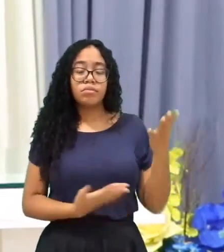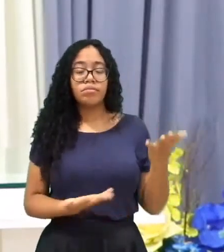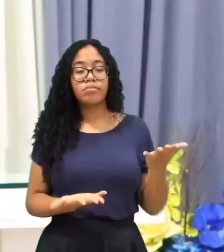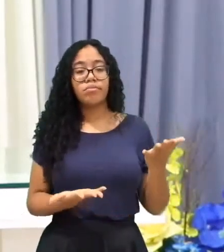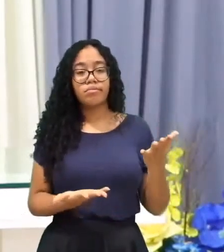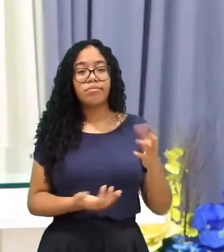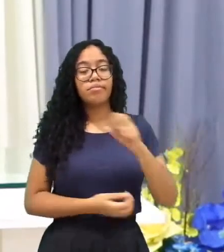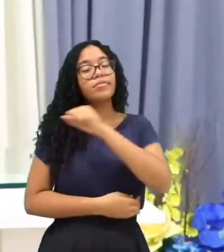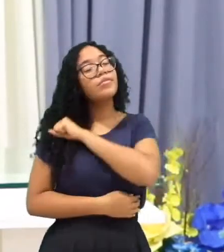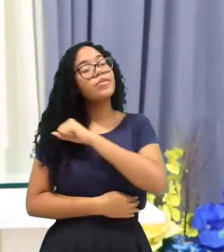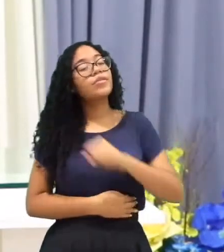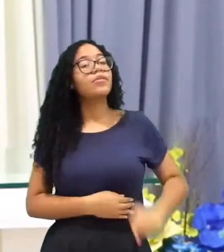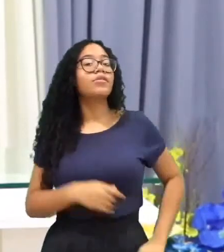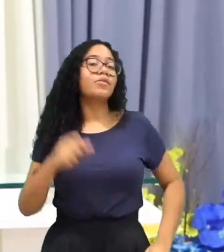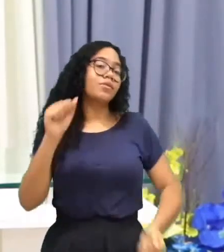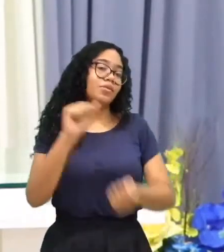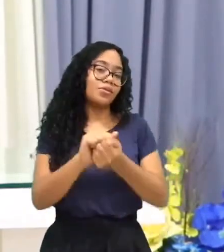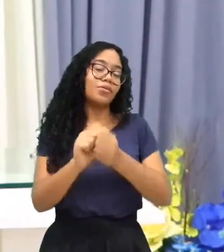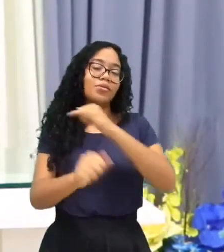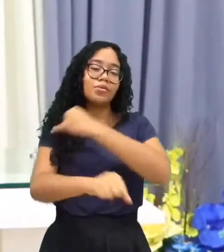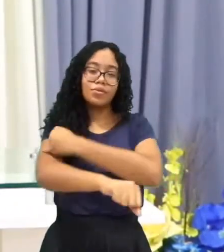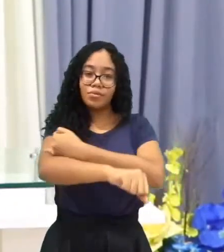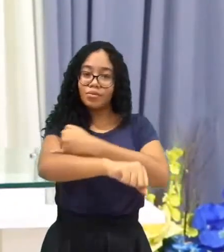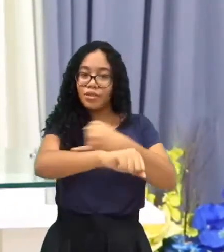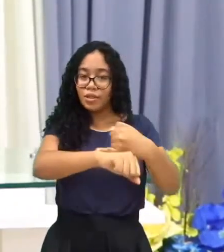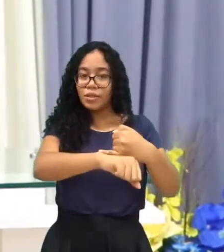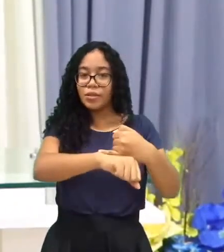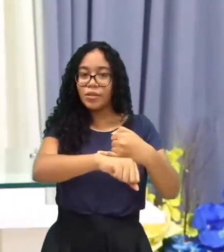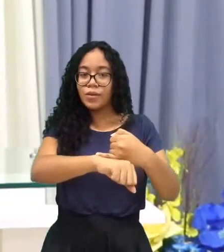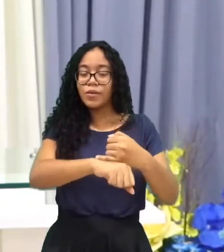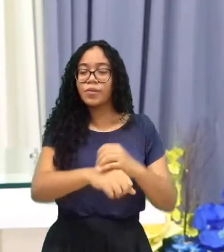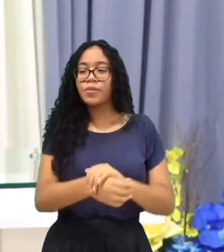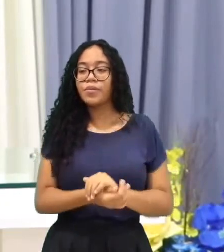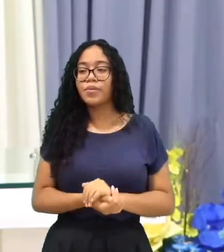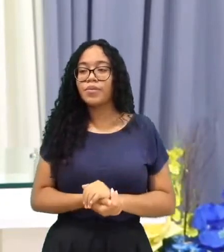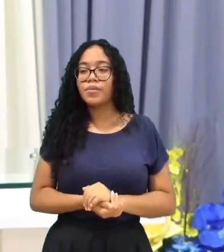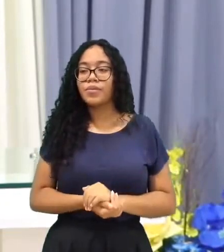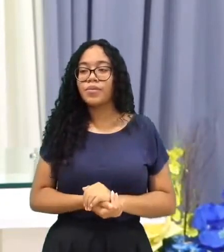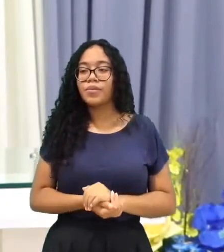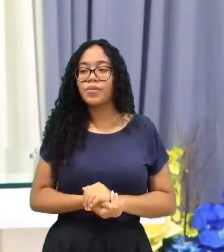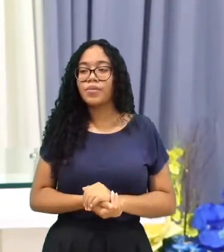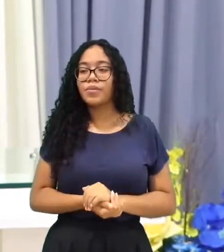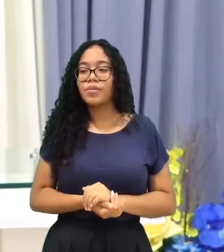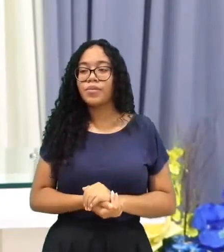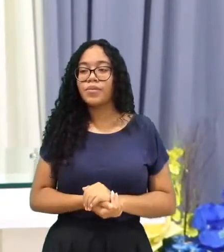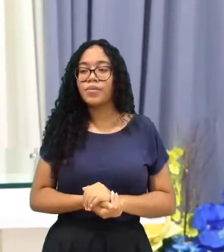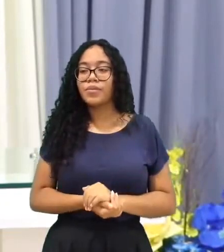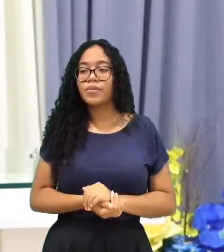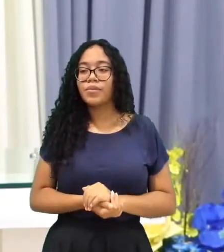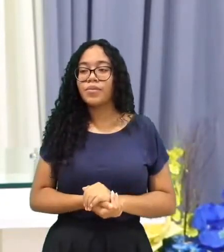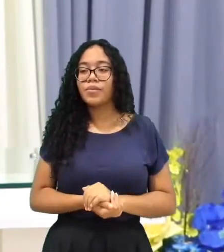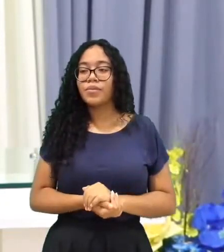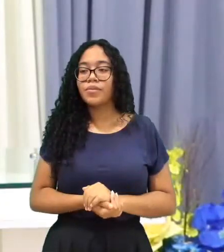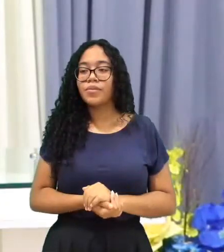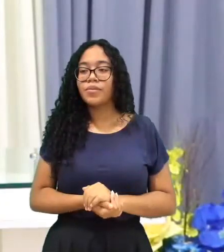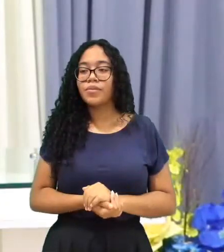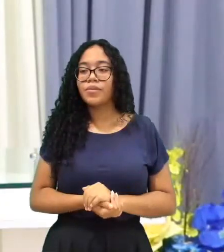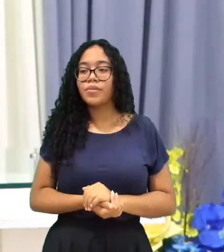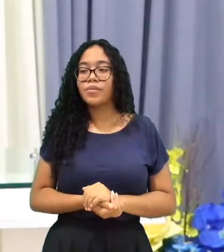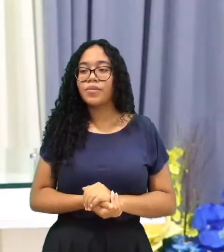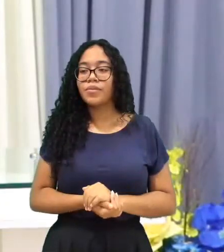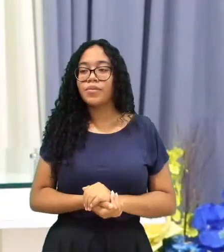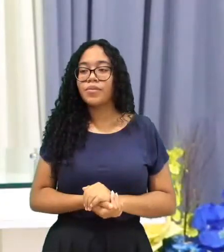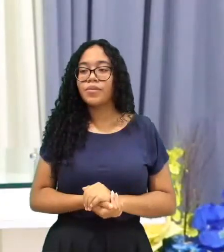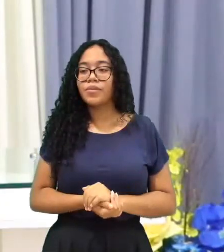o Senhor estava com Jacó. E Labão tentou enganar a Jacó várias vezes.